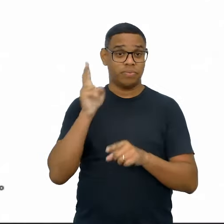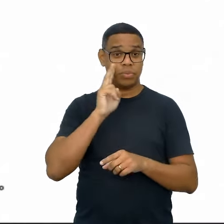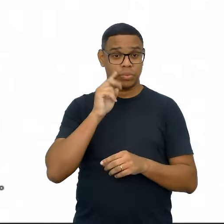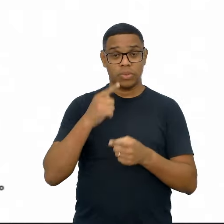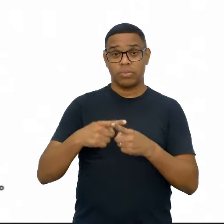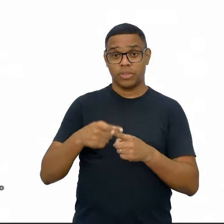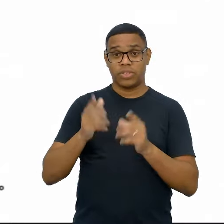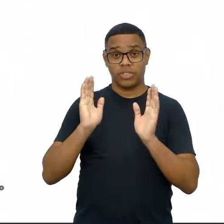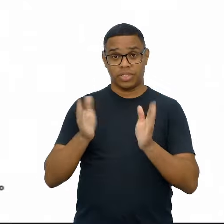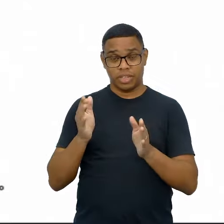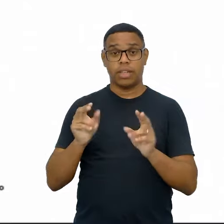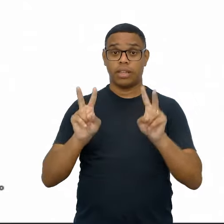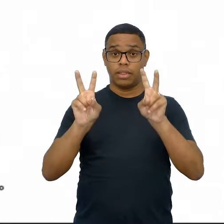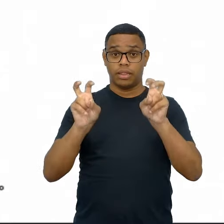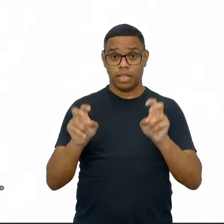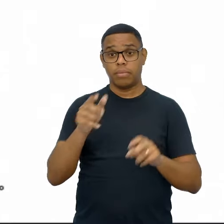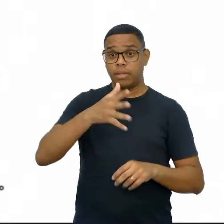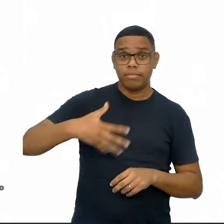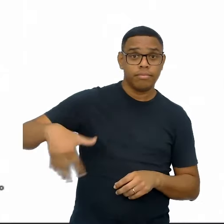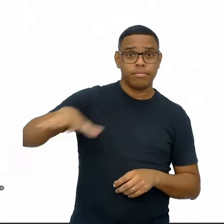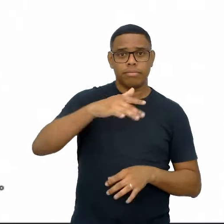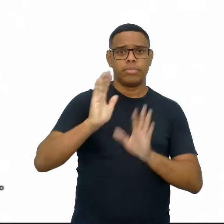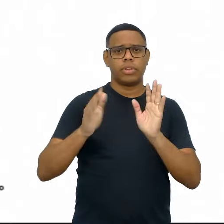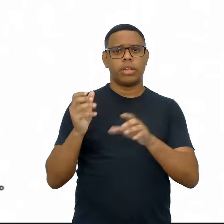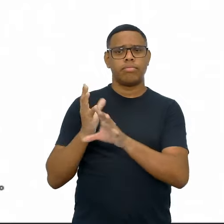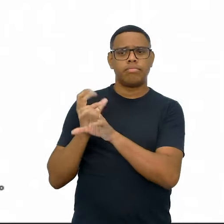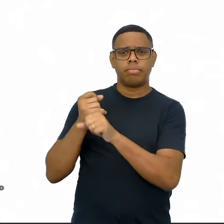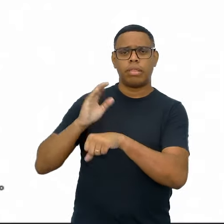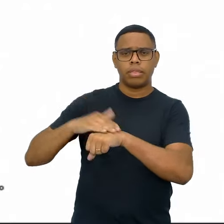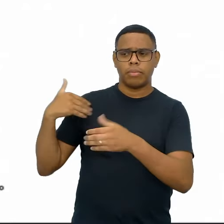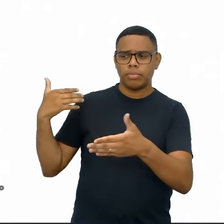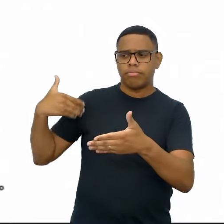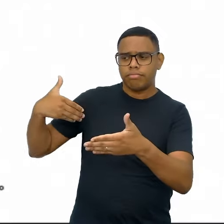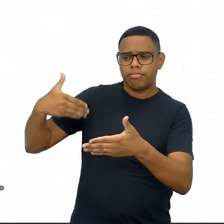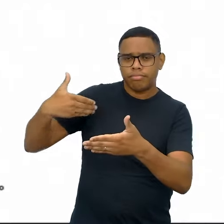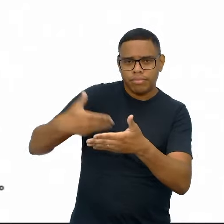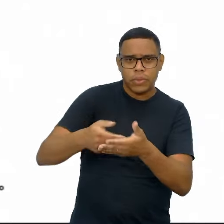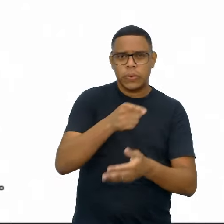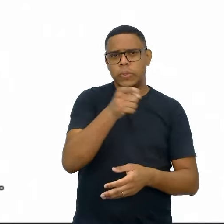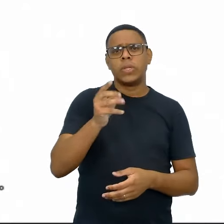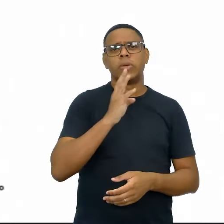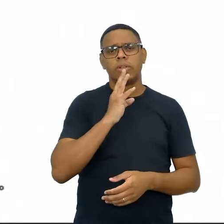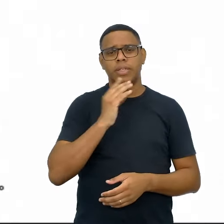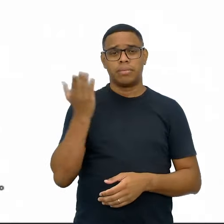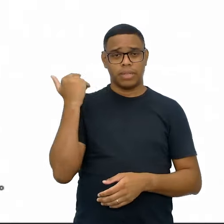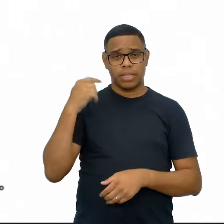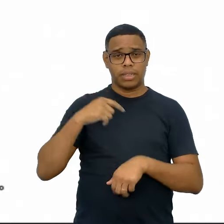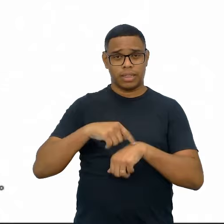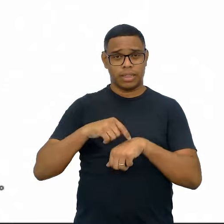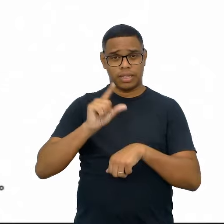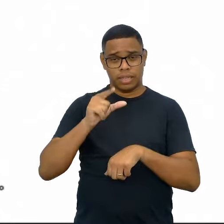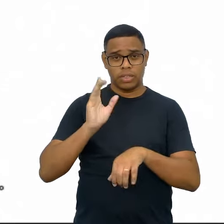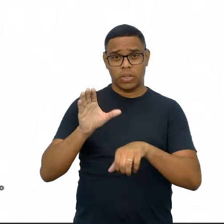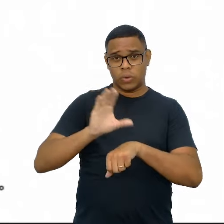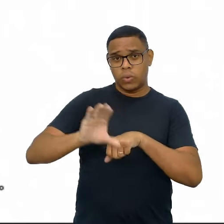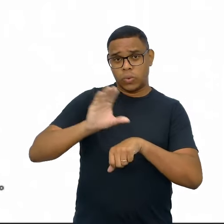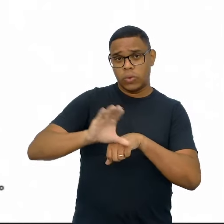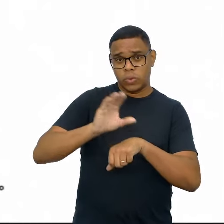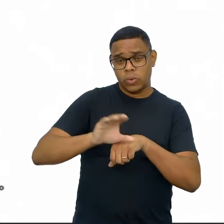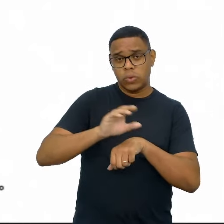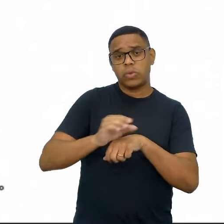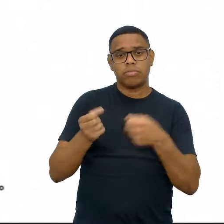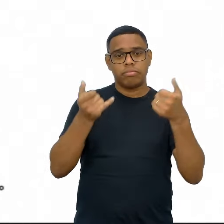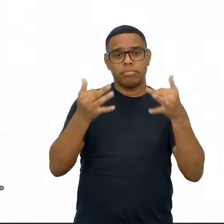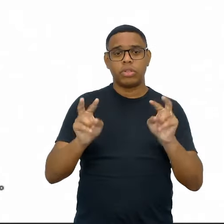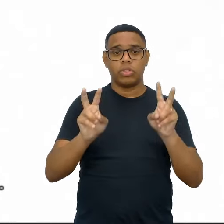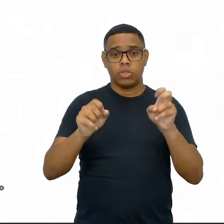já é um assunto que a rede já vem tratando há algum tempo já, né, a gente já viu recentemente, inclusive, algumas formações que trouxeram